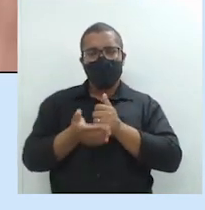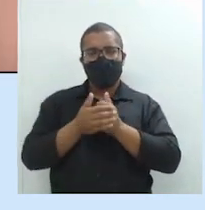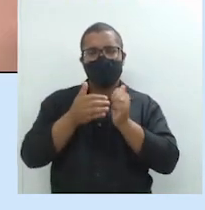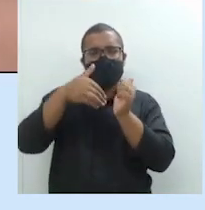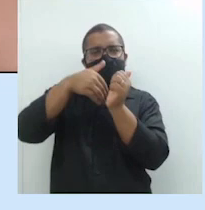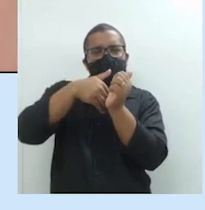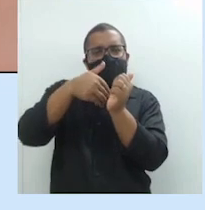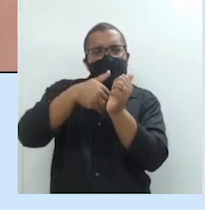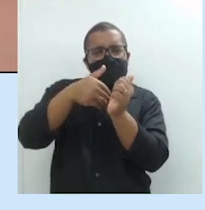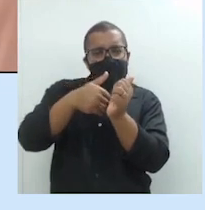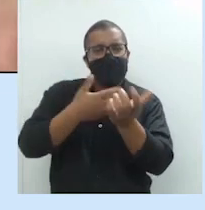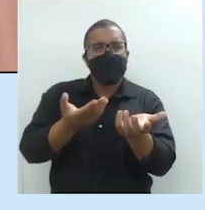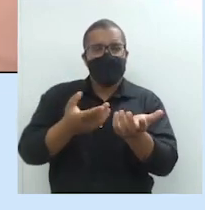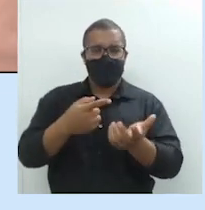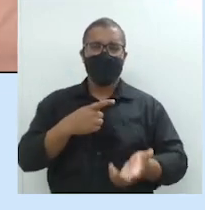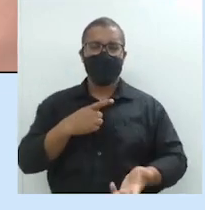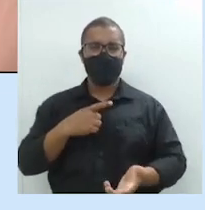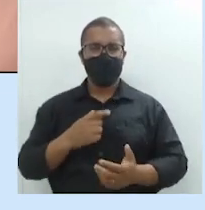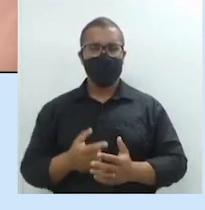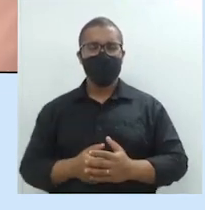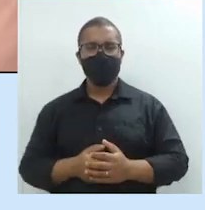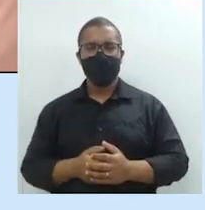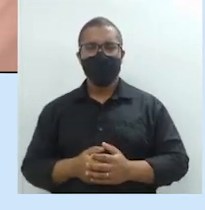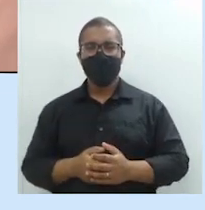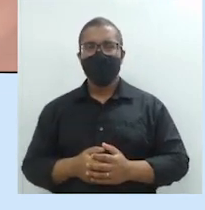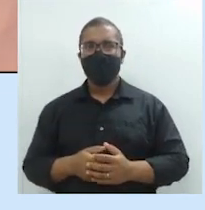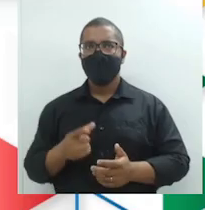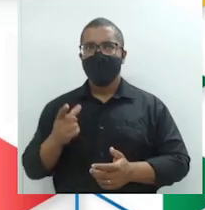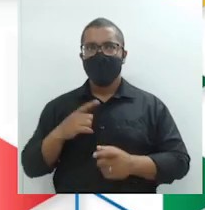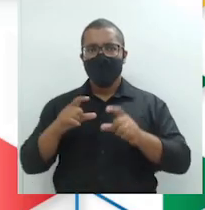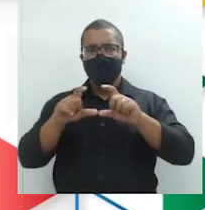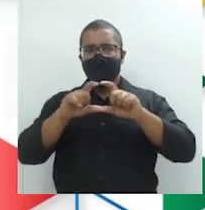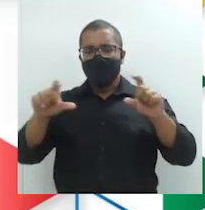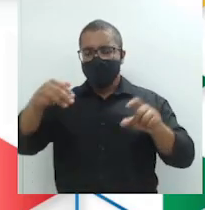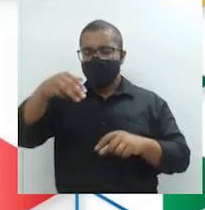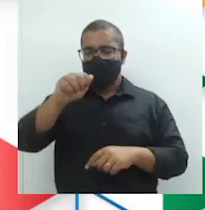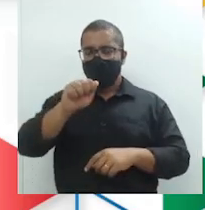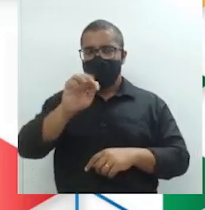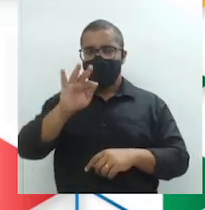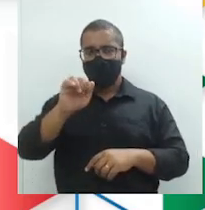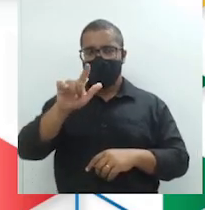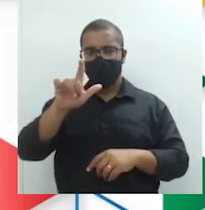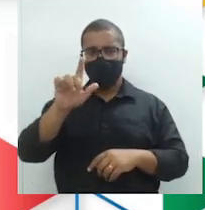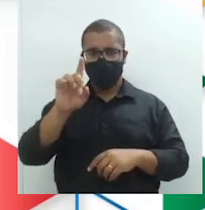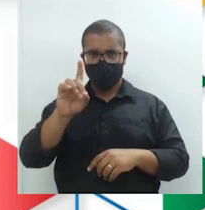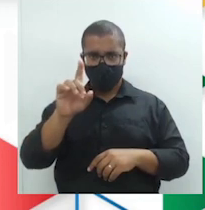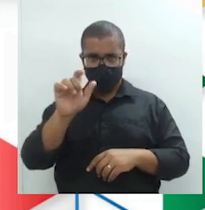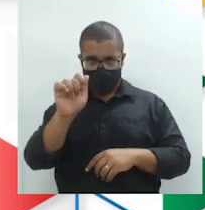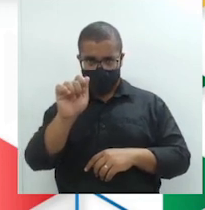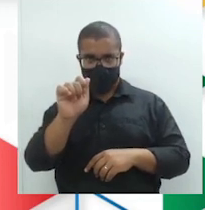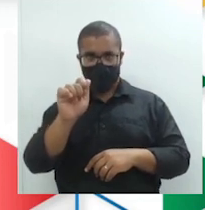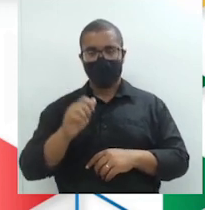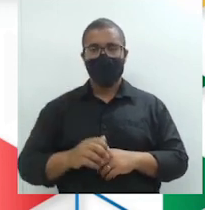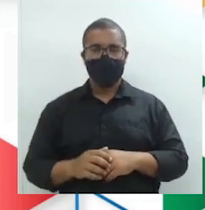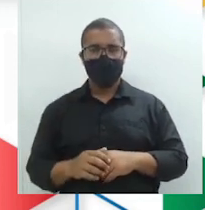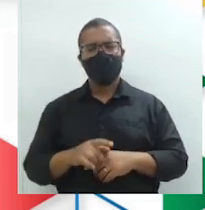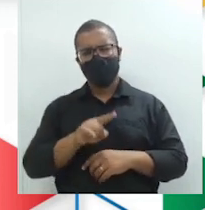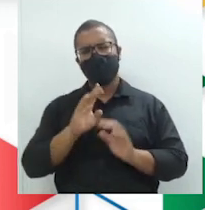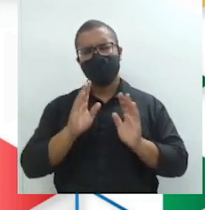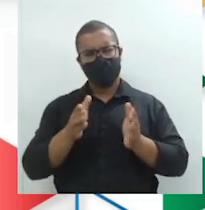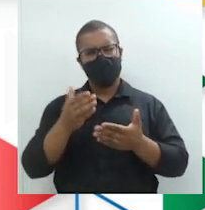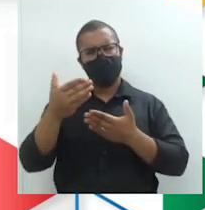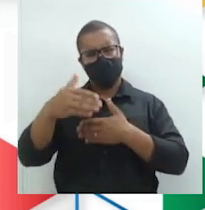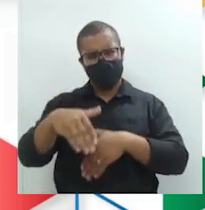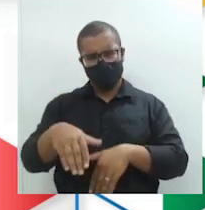gravem bem. Aqui trago para vocês a famosa o quê? Mafalda. Com certeza vocês já fizeram